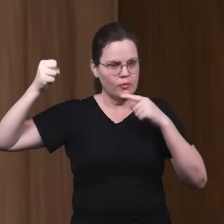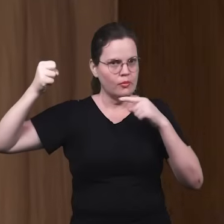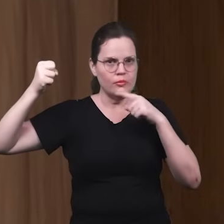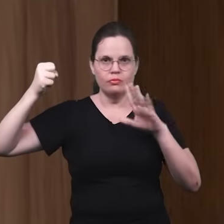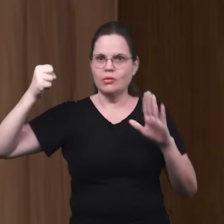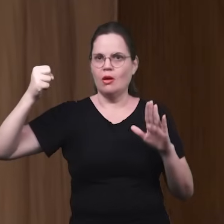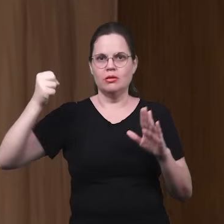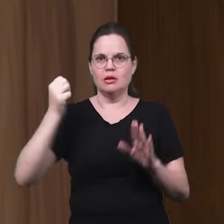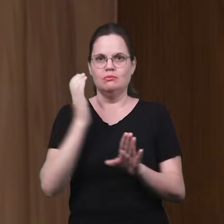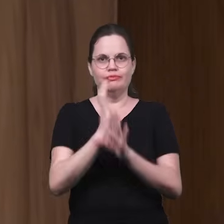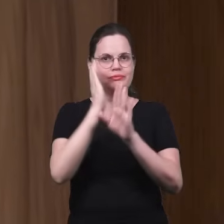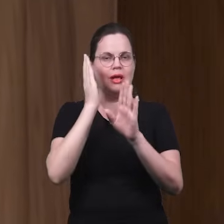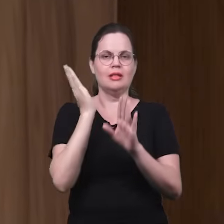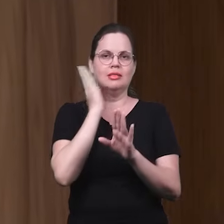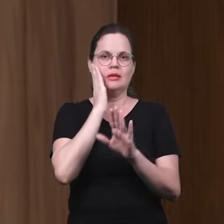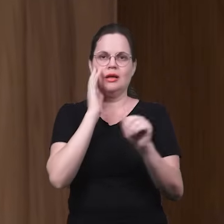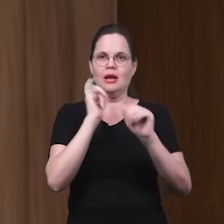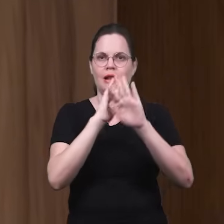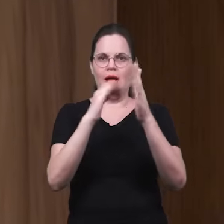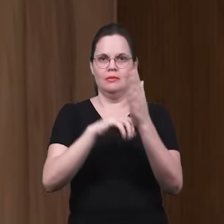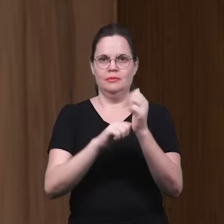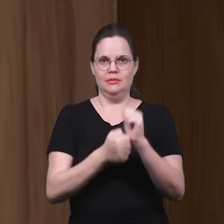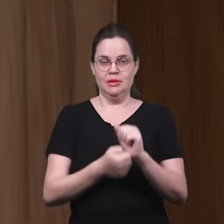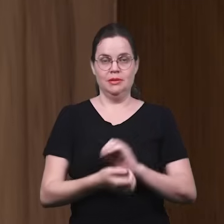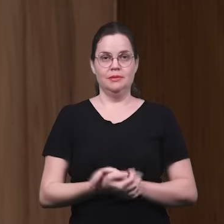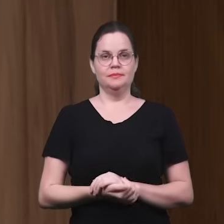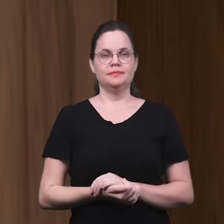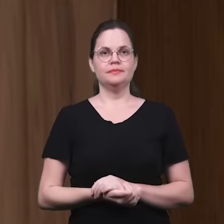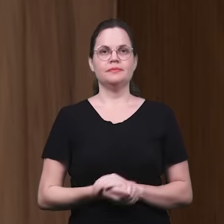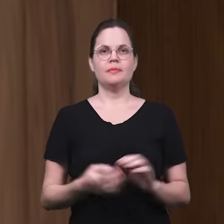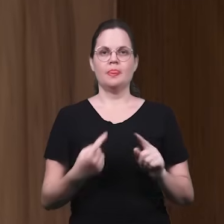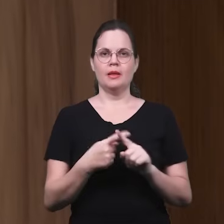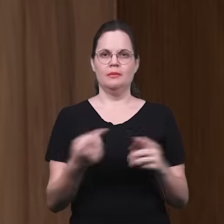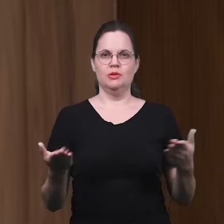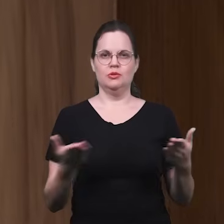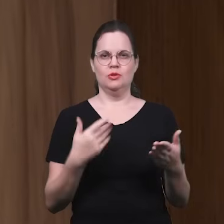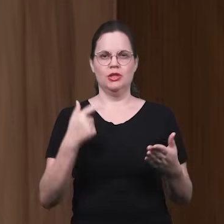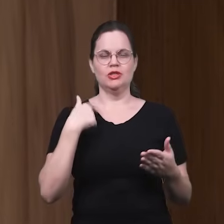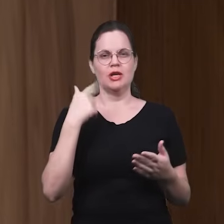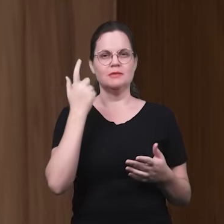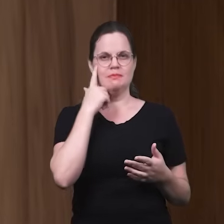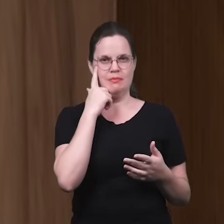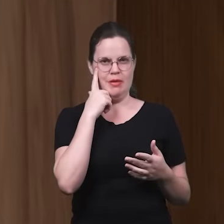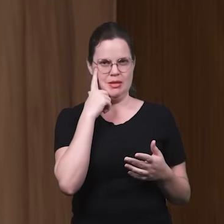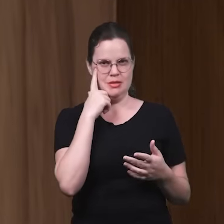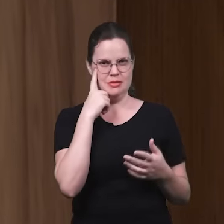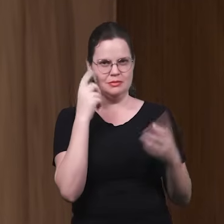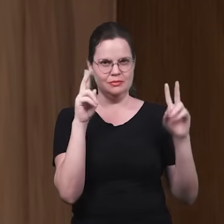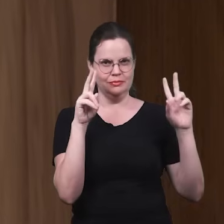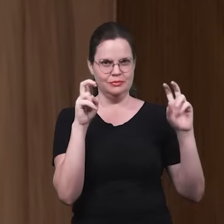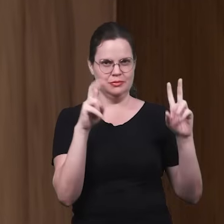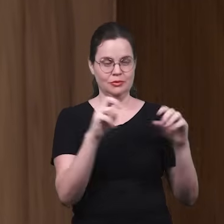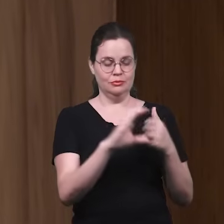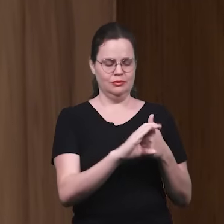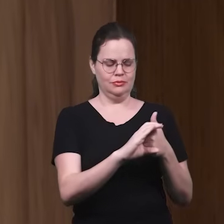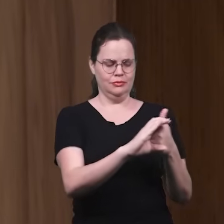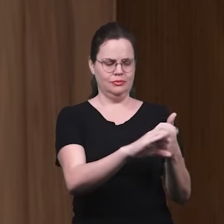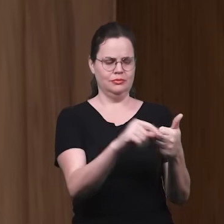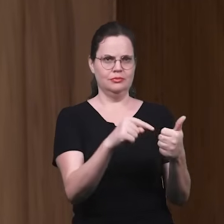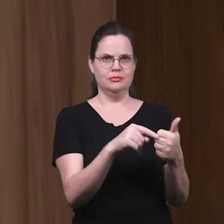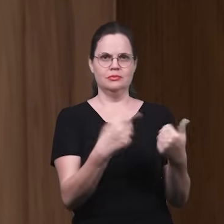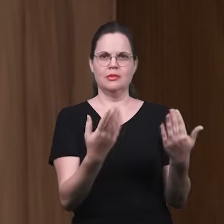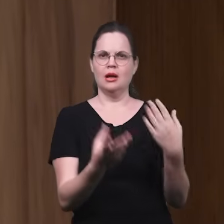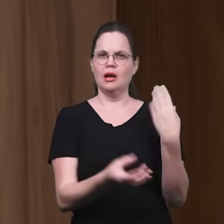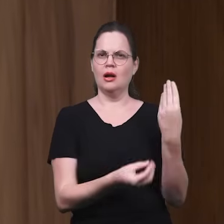mistério. Mas a situação do cristianismo, não é? Nós ficamos olhando para tudo isso e vendo como houve